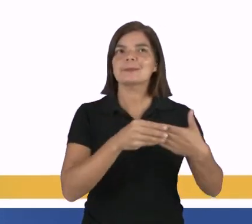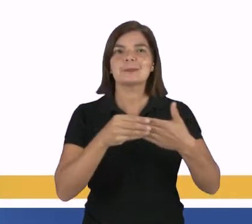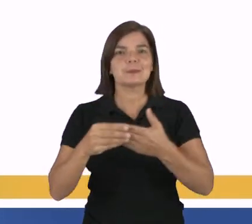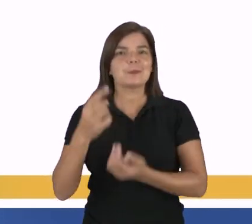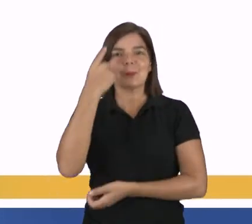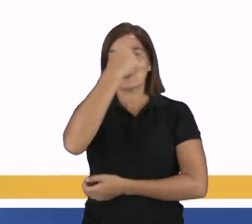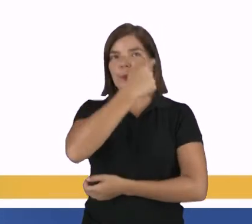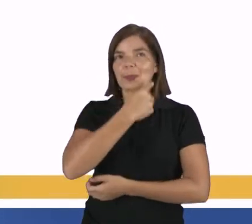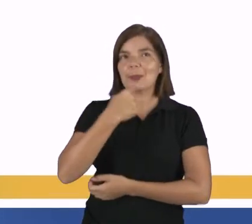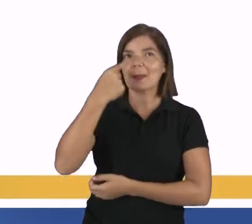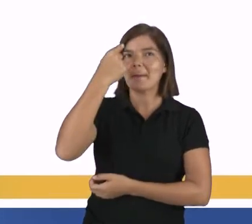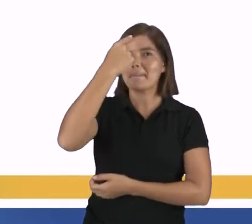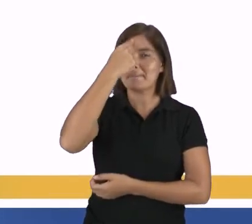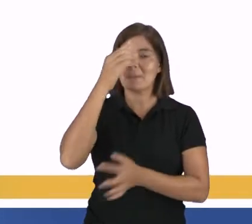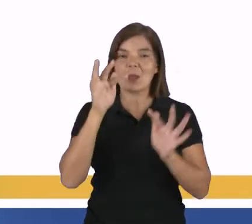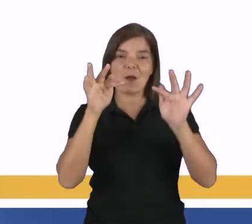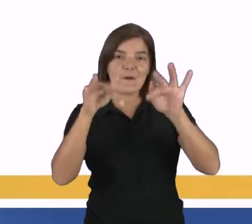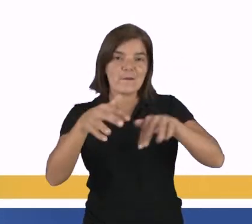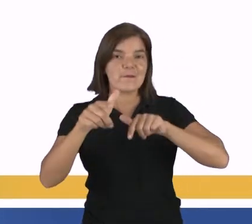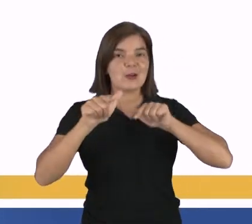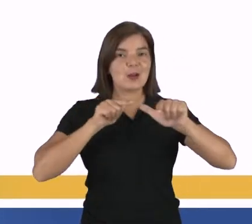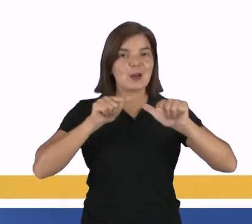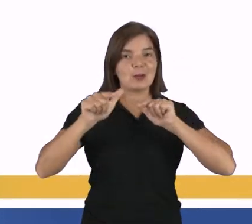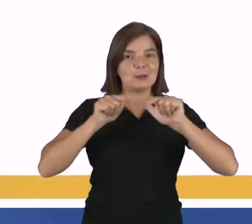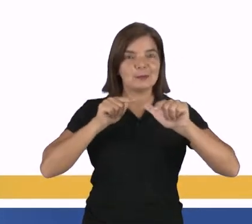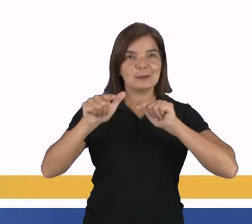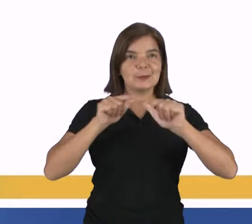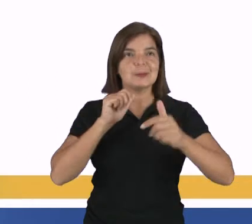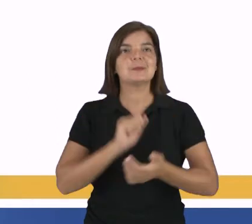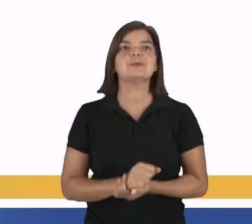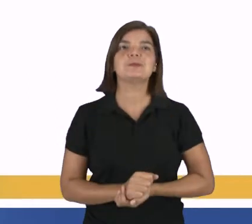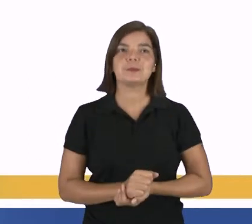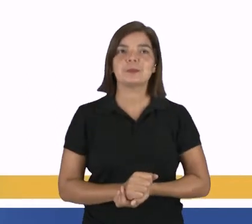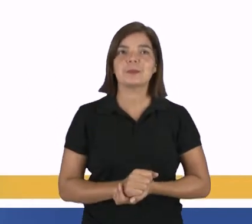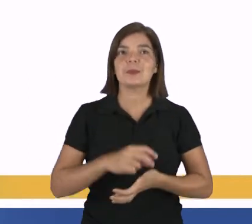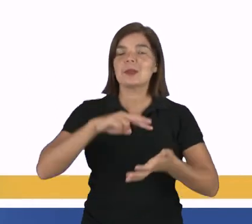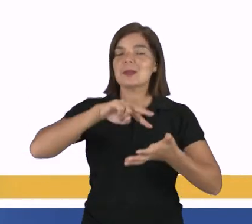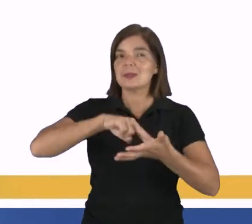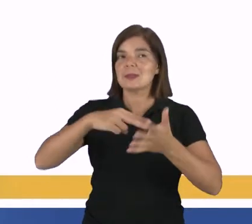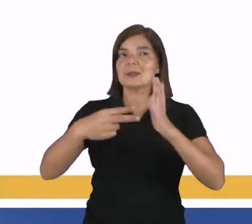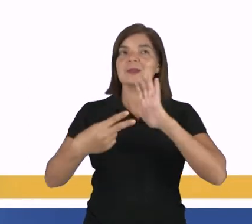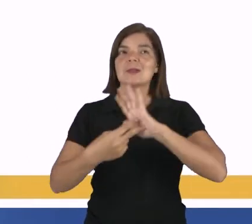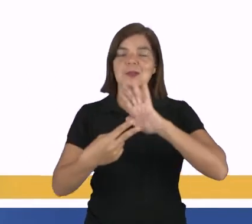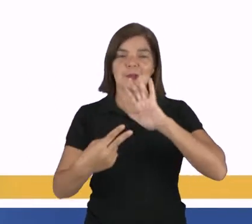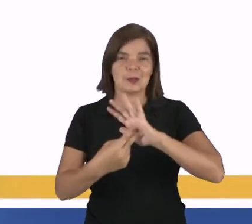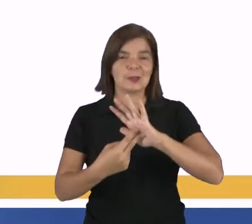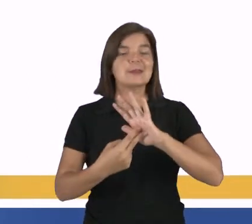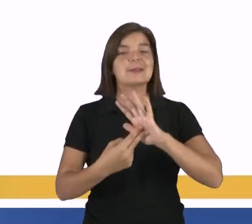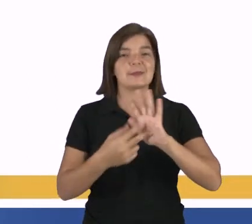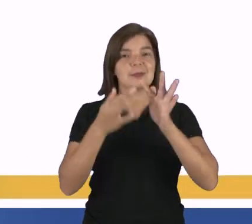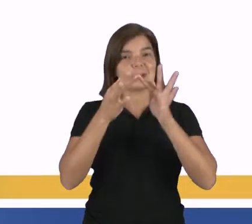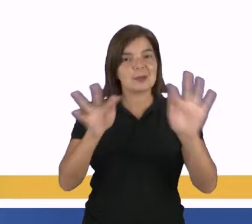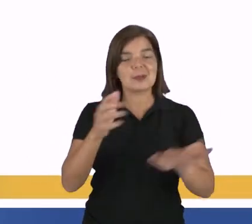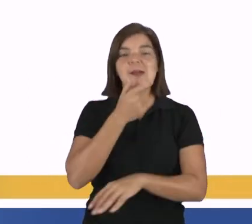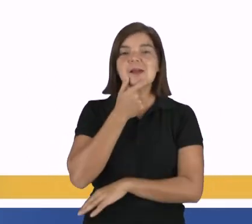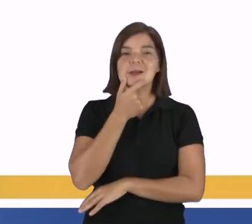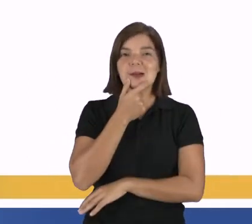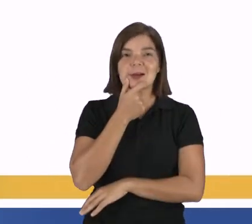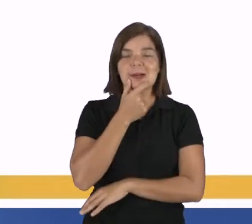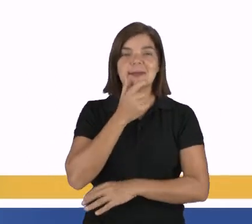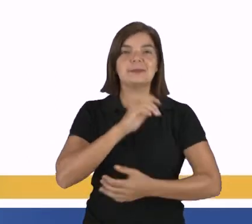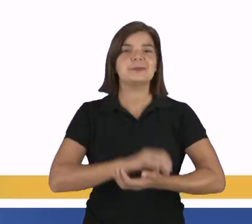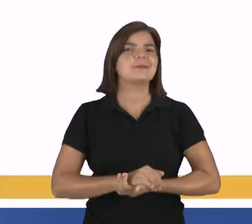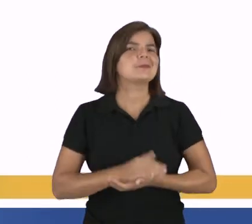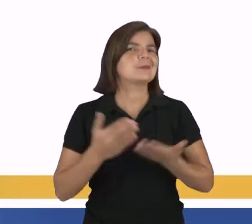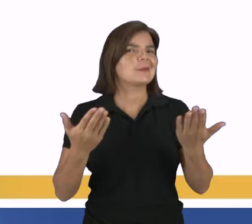levará 1 hora para terminar seu trabalho. It will take you 1 hour to finish your work.